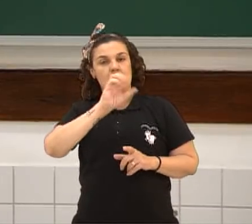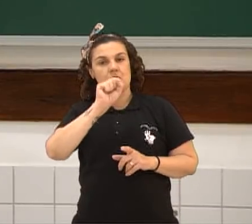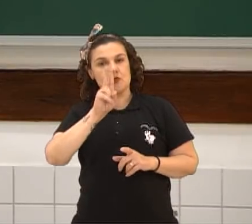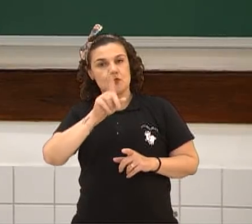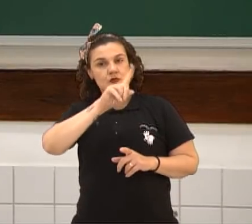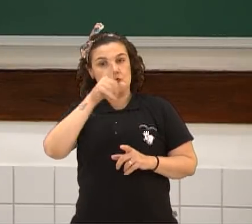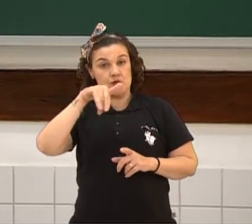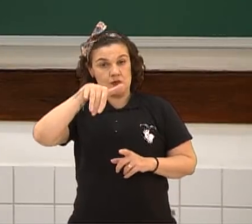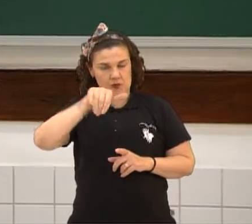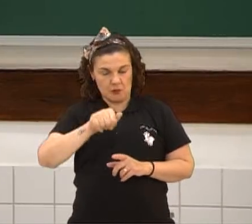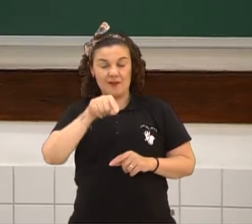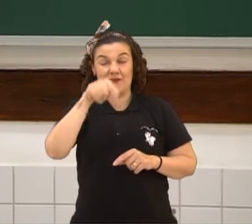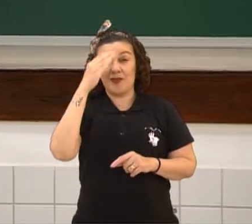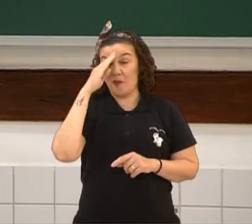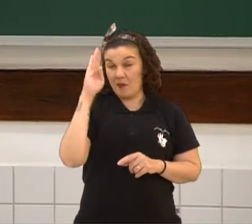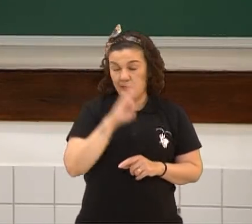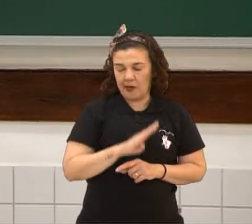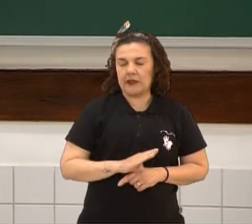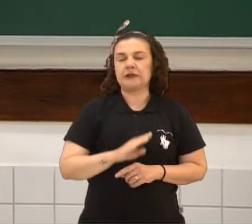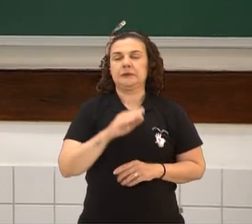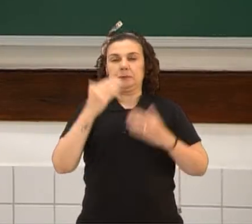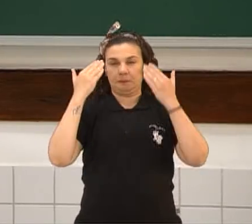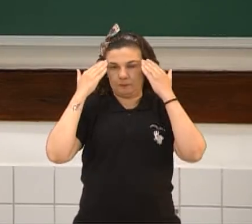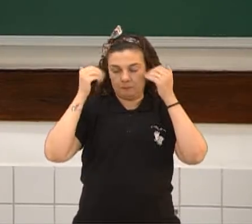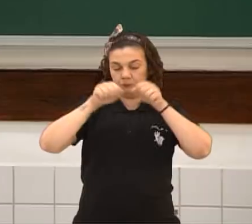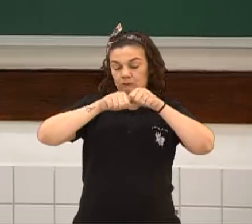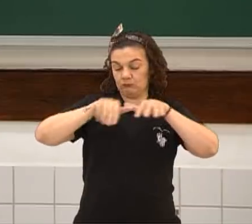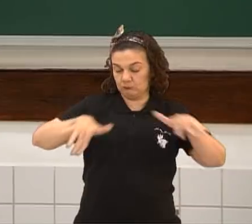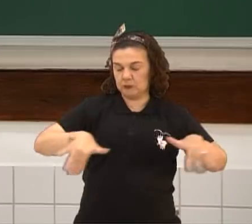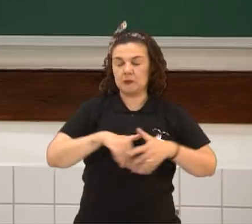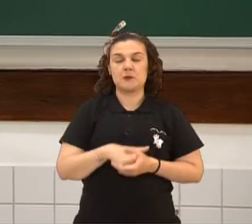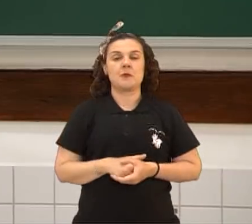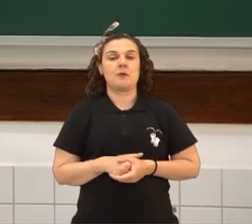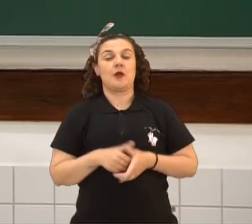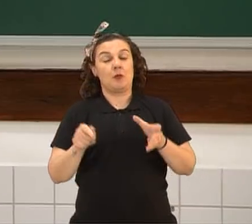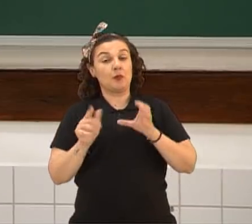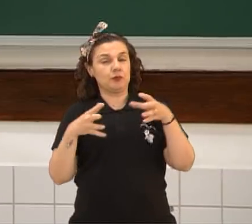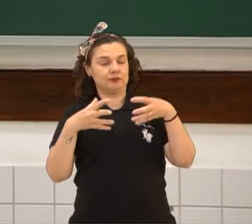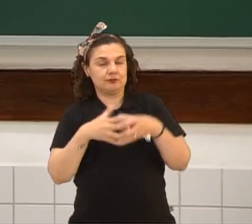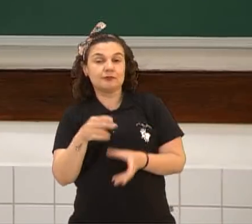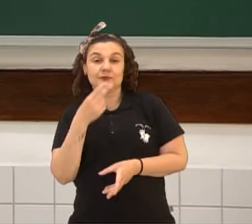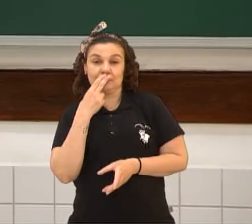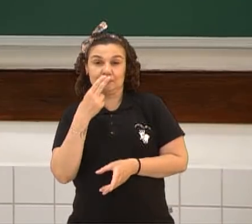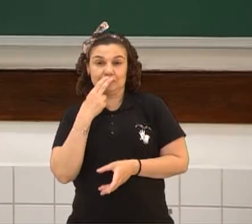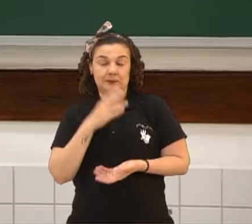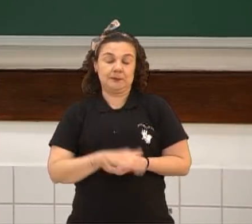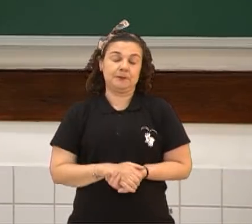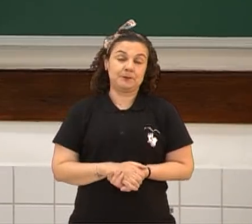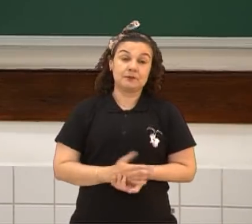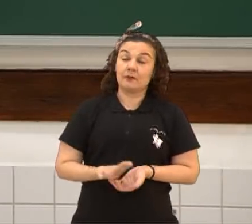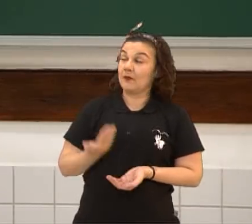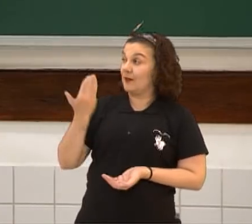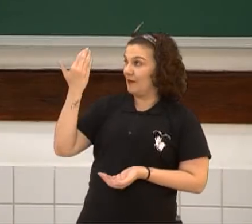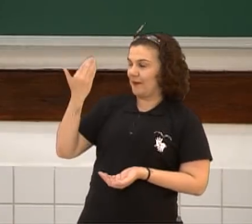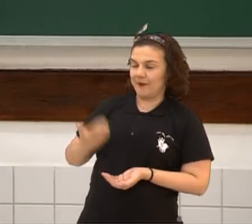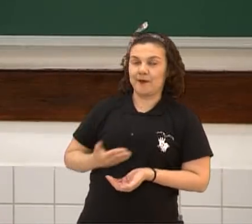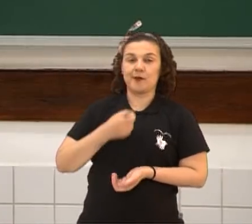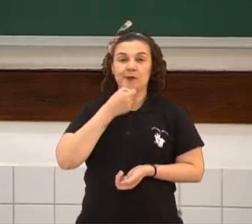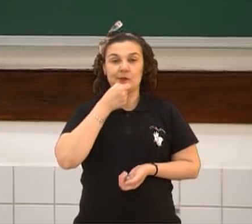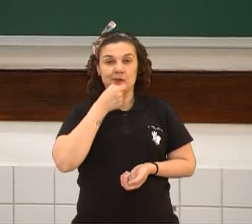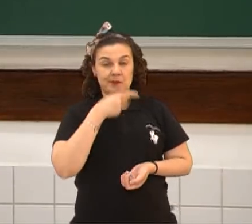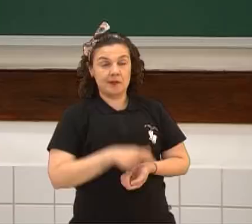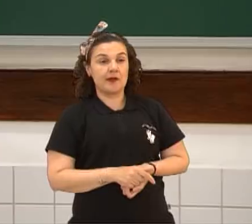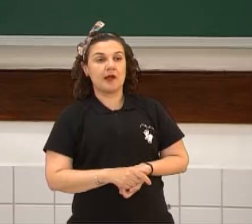no Brasil, né, muito difundido no Brasil. Então, Maurício de Souza é o criador desses quadrinhos, né, que temos aqui um exemplo